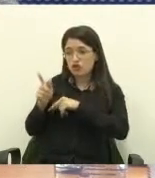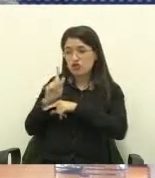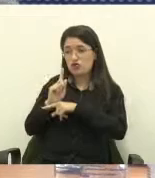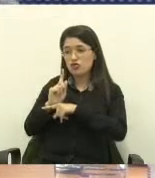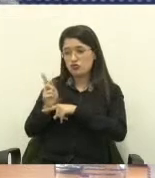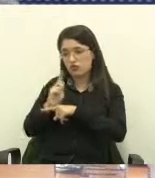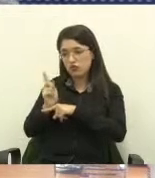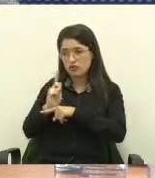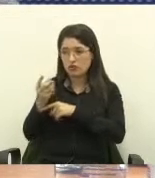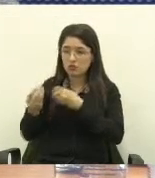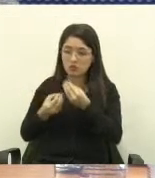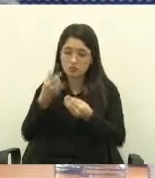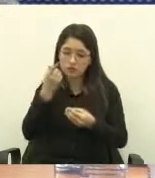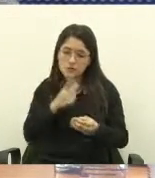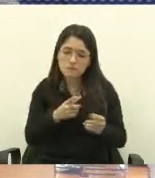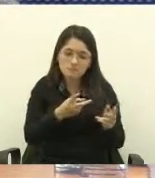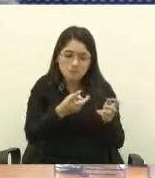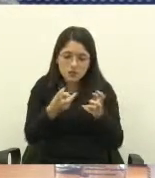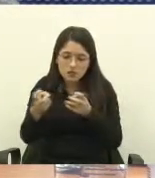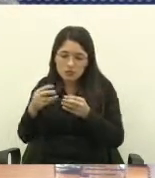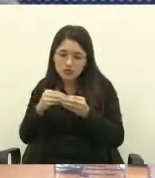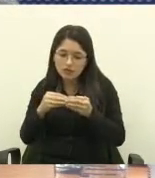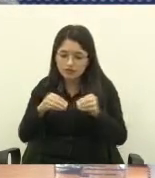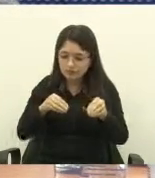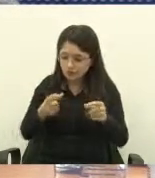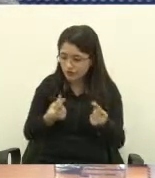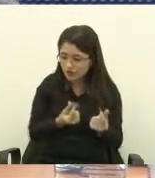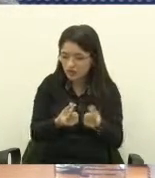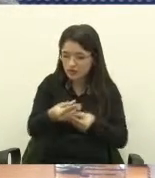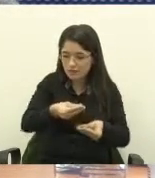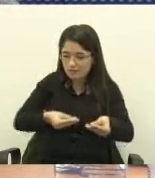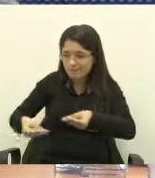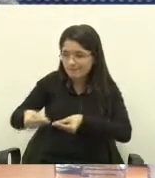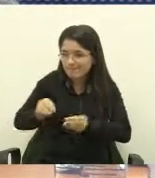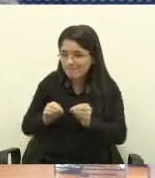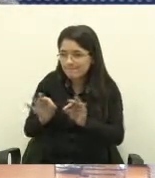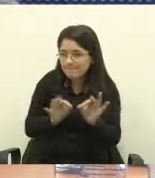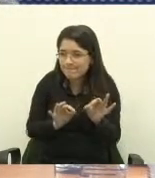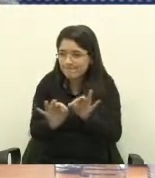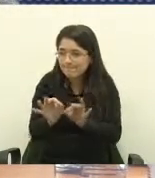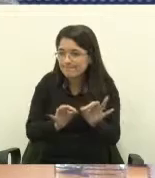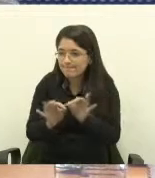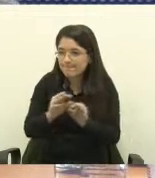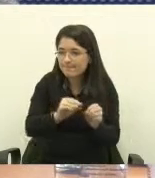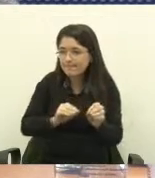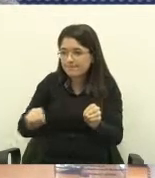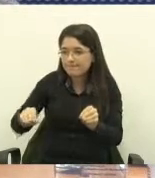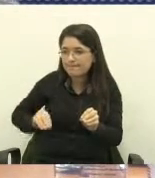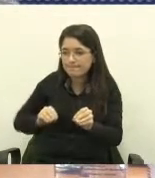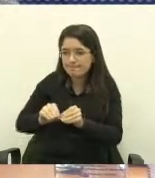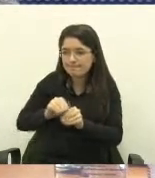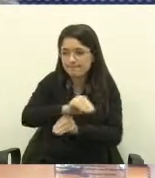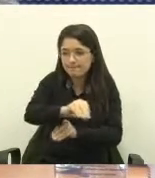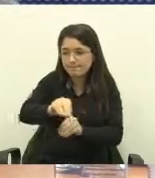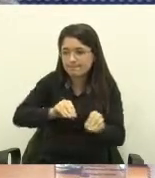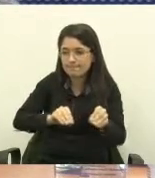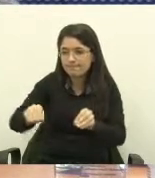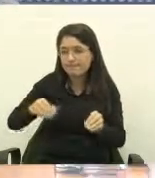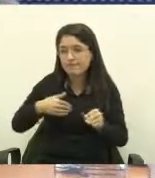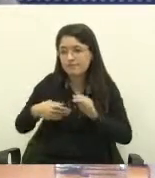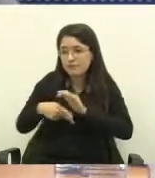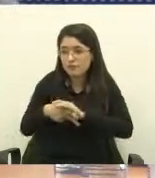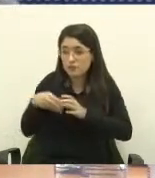de remanejamento e reestruturação, de reorganização das nossas estruturas. Então,